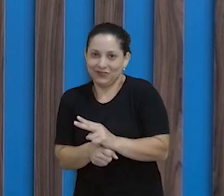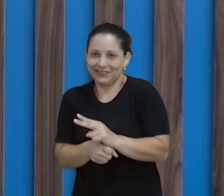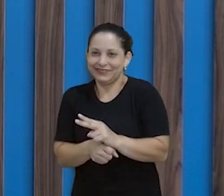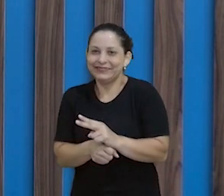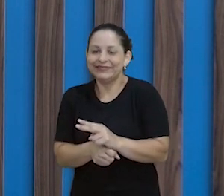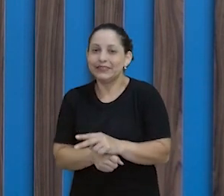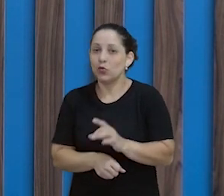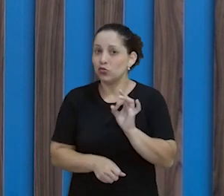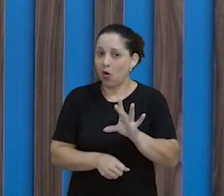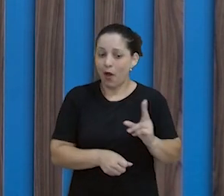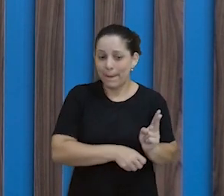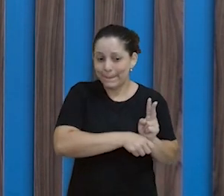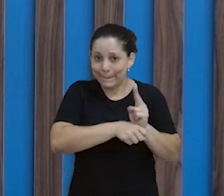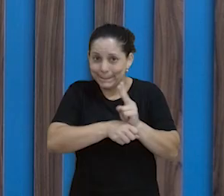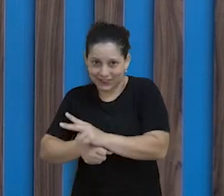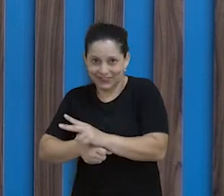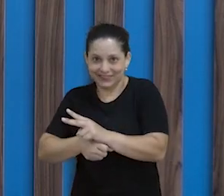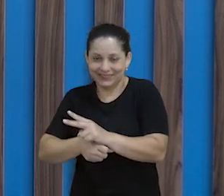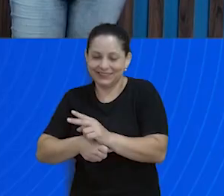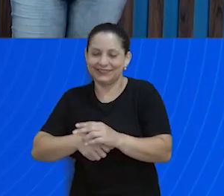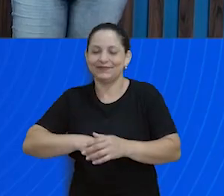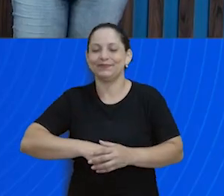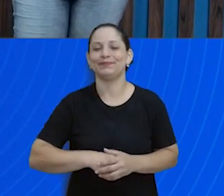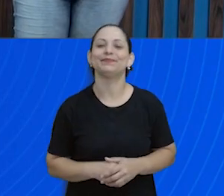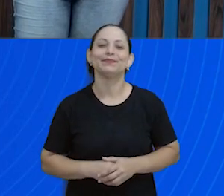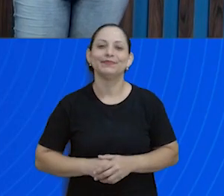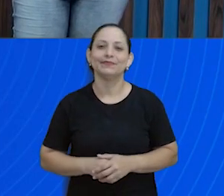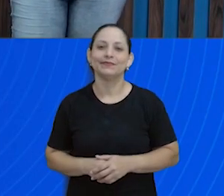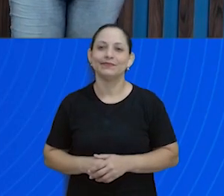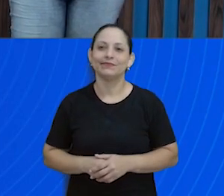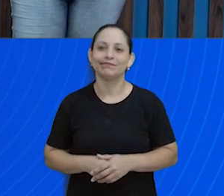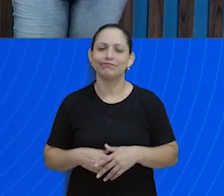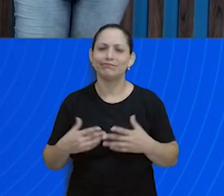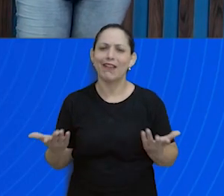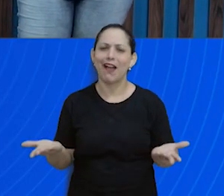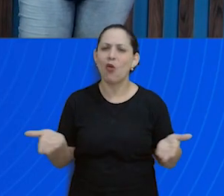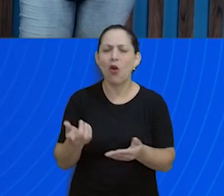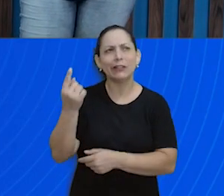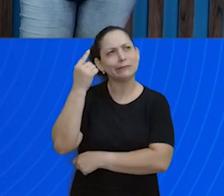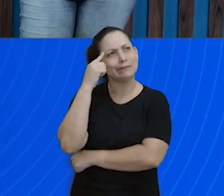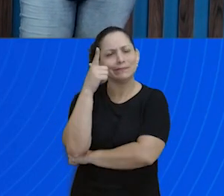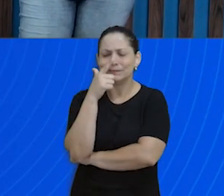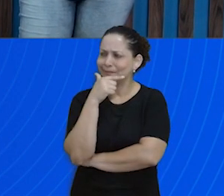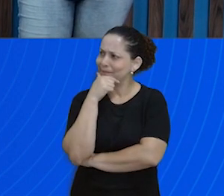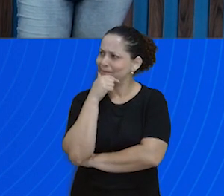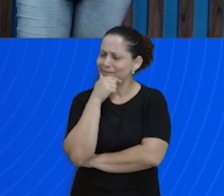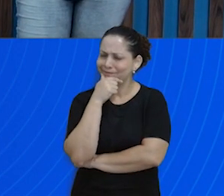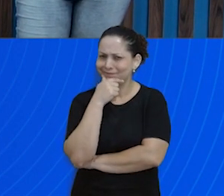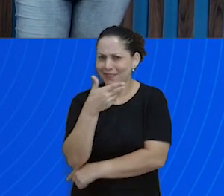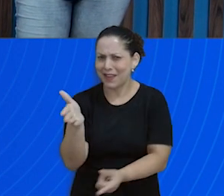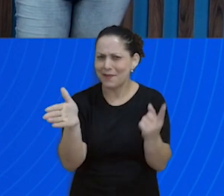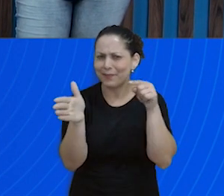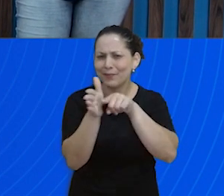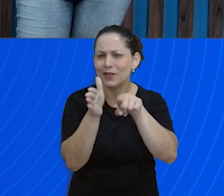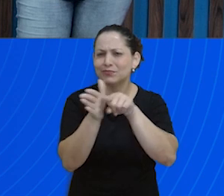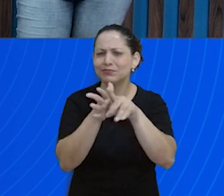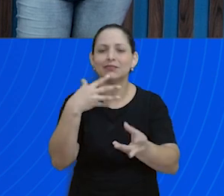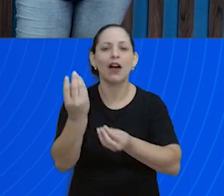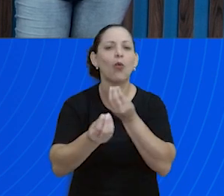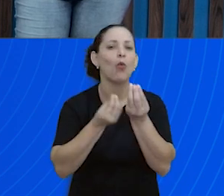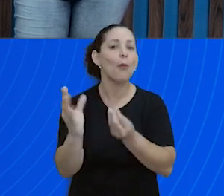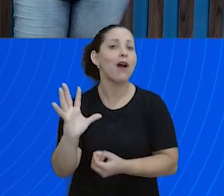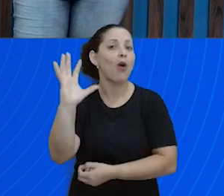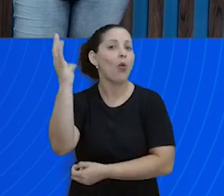né? aí é um empréstimo, né, Carol? É um empréstimo. Então, ó a pergunta da gente para vocês, ó. Como ocorrerá a ligação